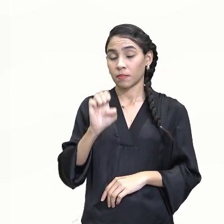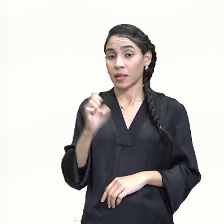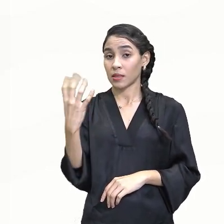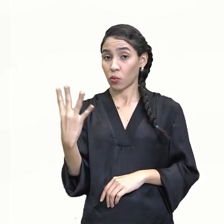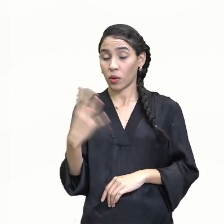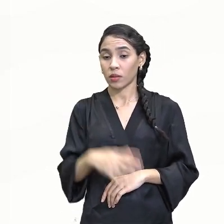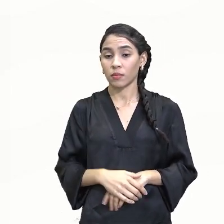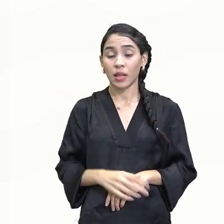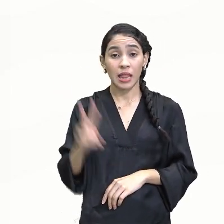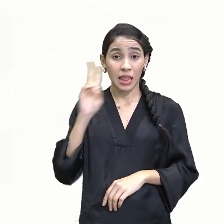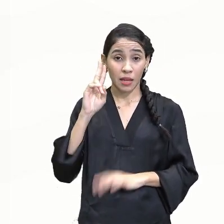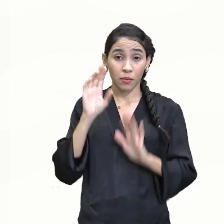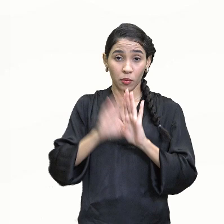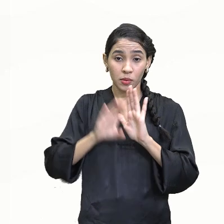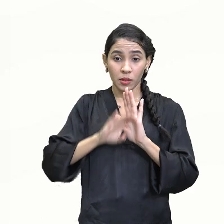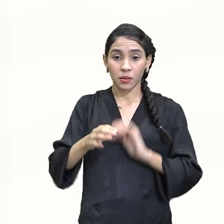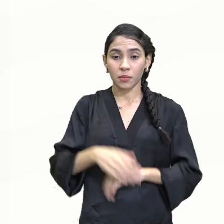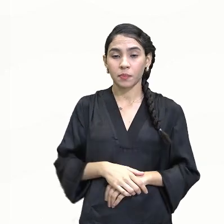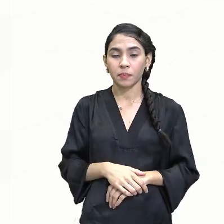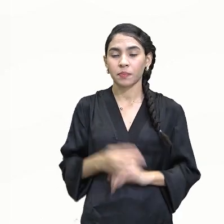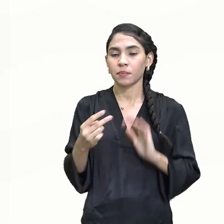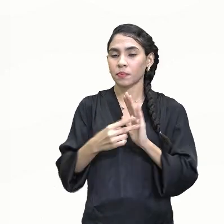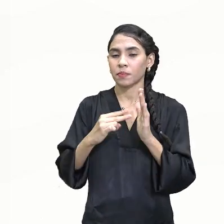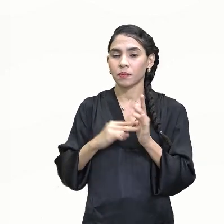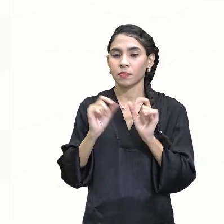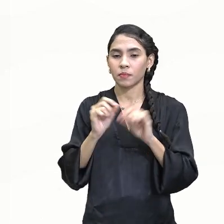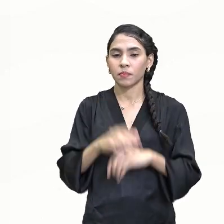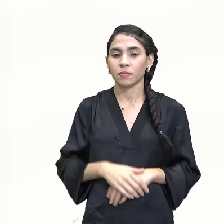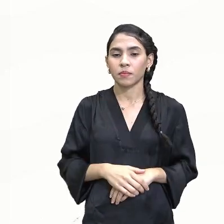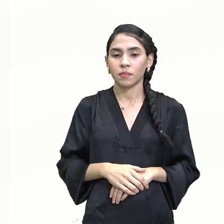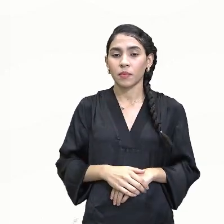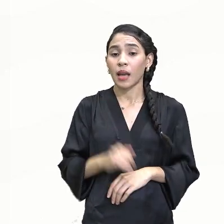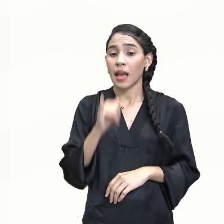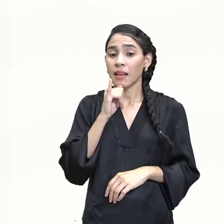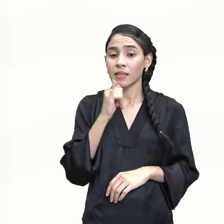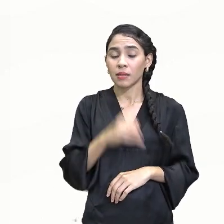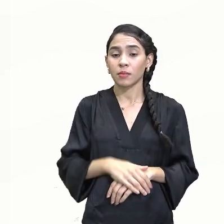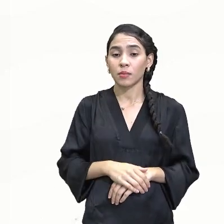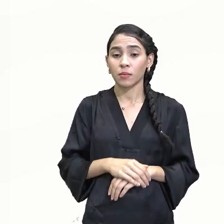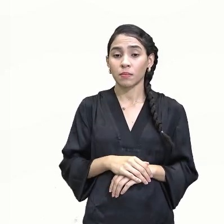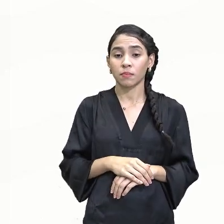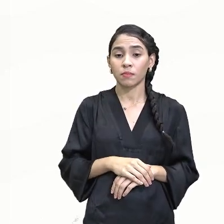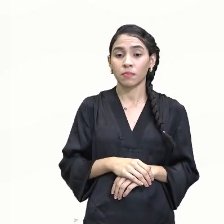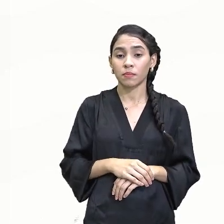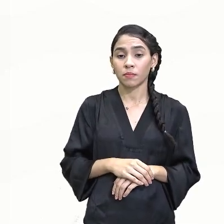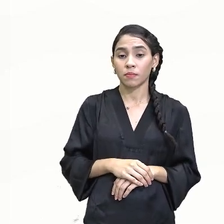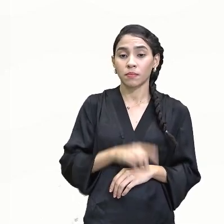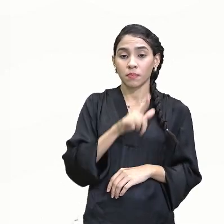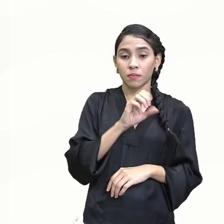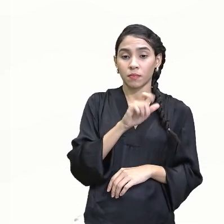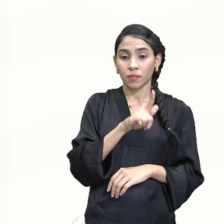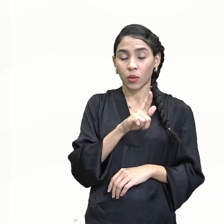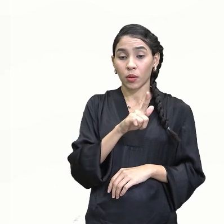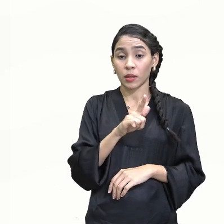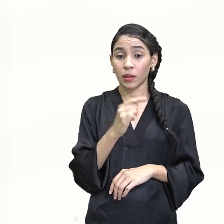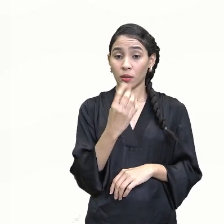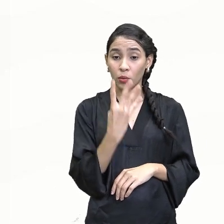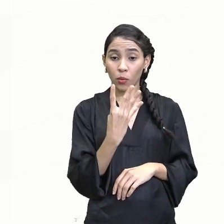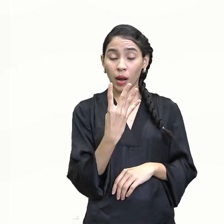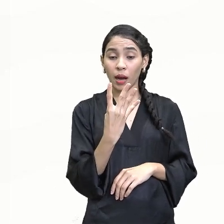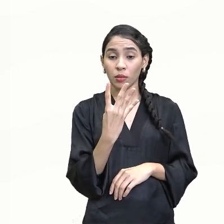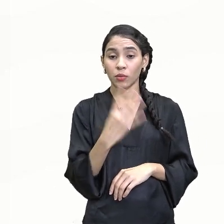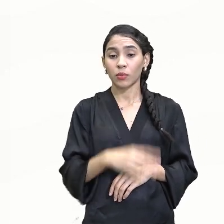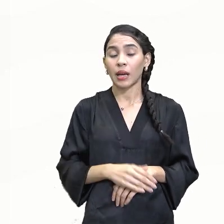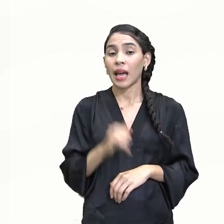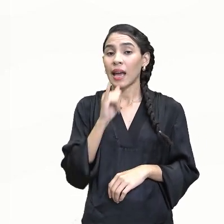definição. Então vamos lá. Isso significa que se a base é 4, significa que 4